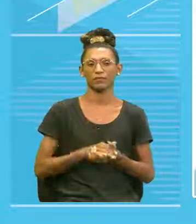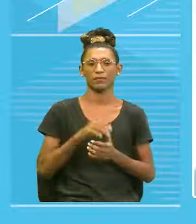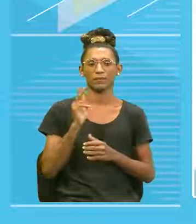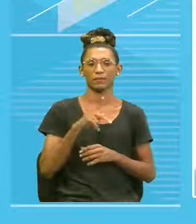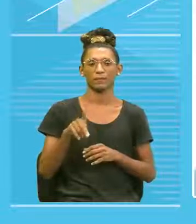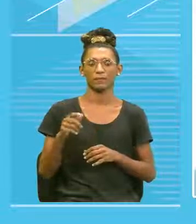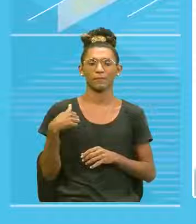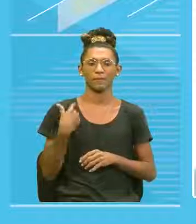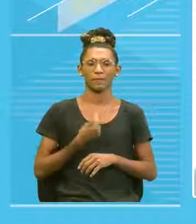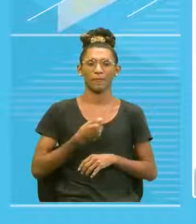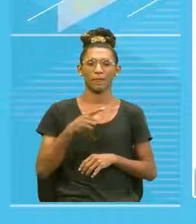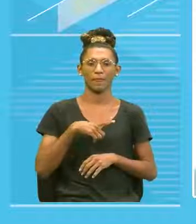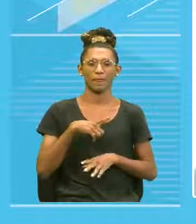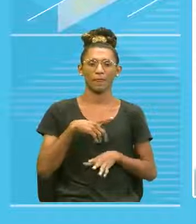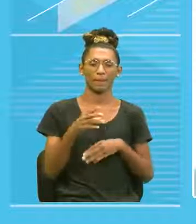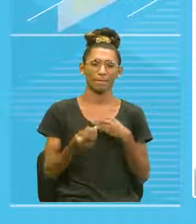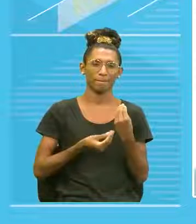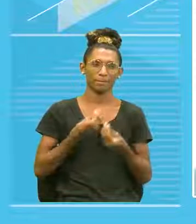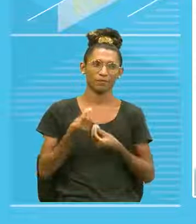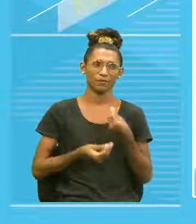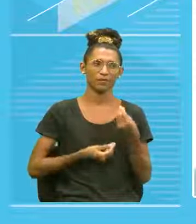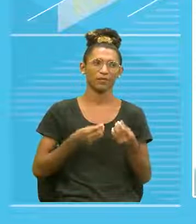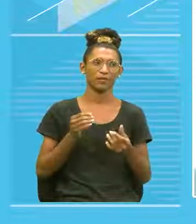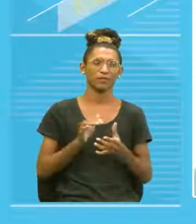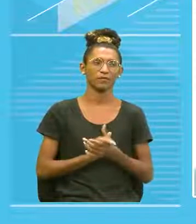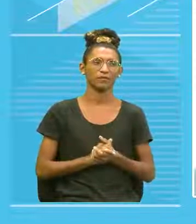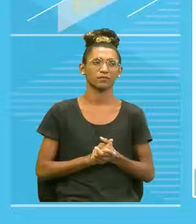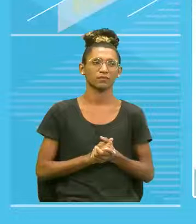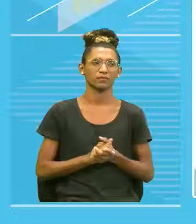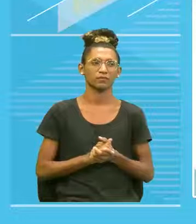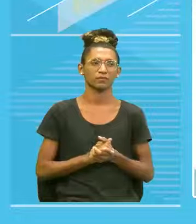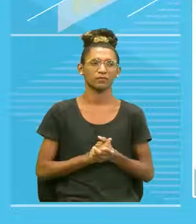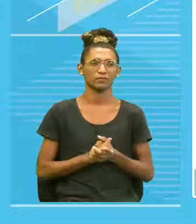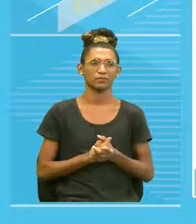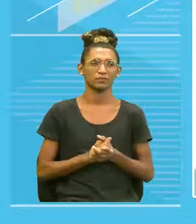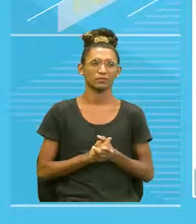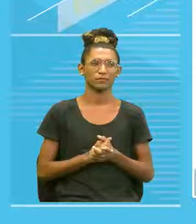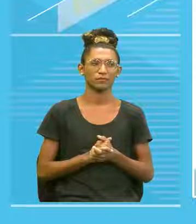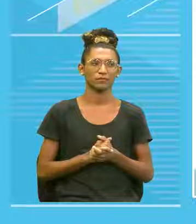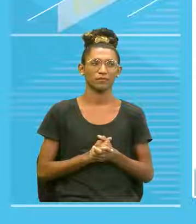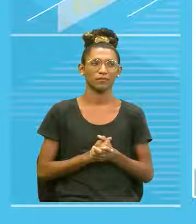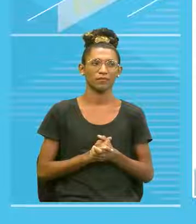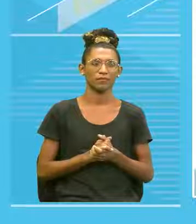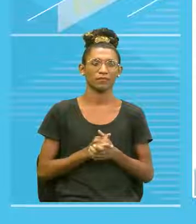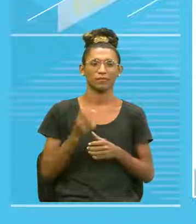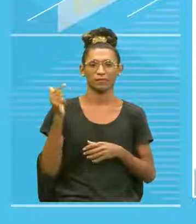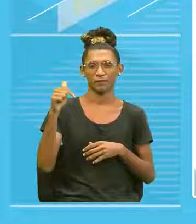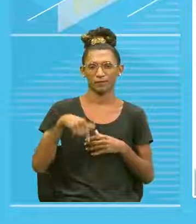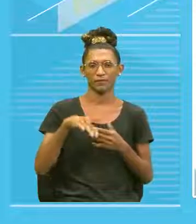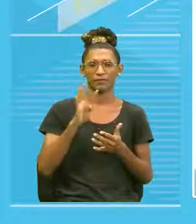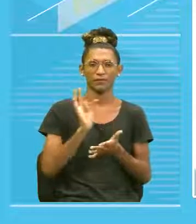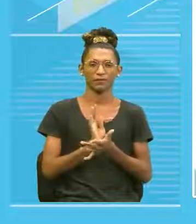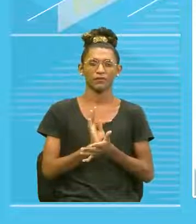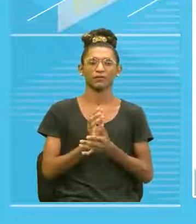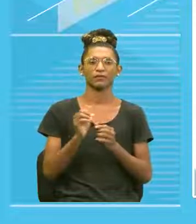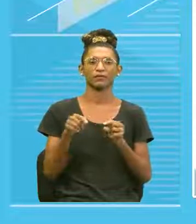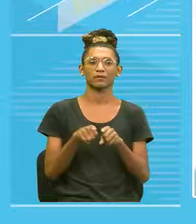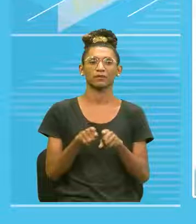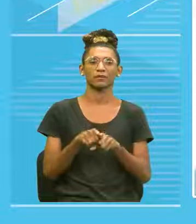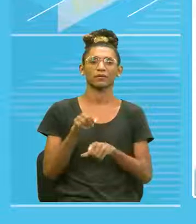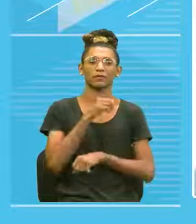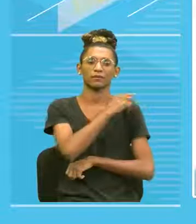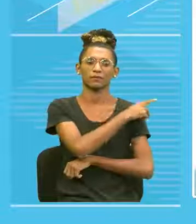e nós temos carro a gás temos aqui em Teresina no